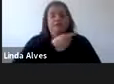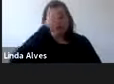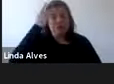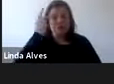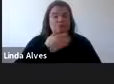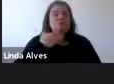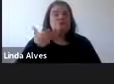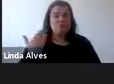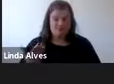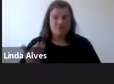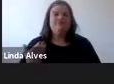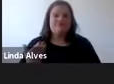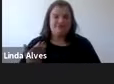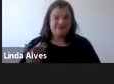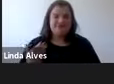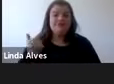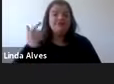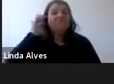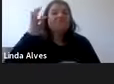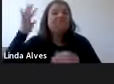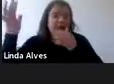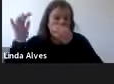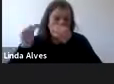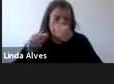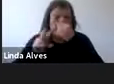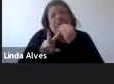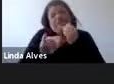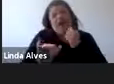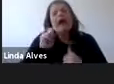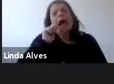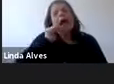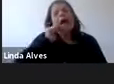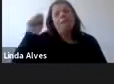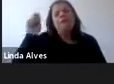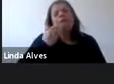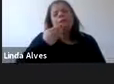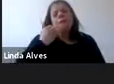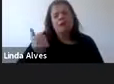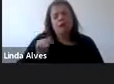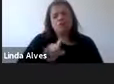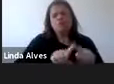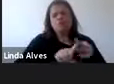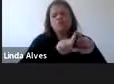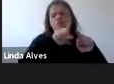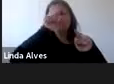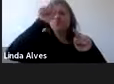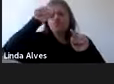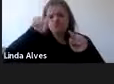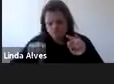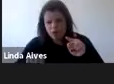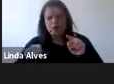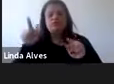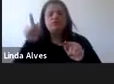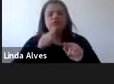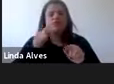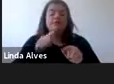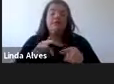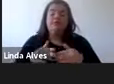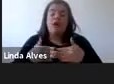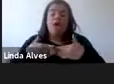Então, não se imaginava que era isso. A gente pensava naquela época, lá para o mês de abril, chegamos no pico e depois as coisas se encaminham. E as coisas se